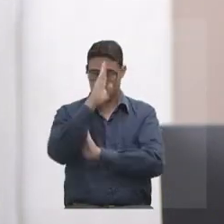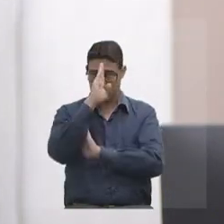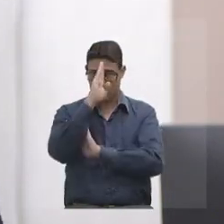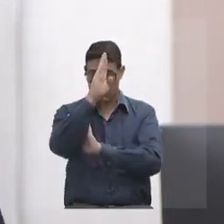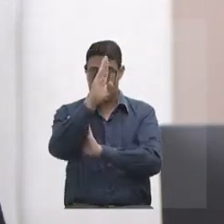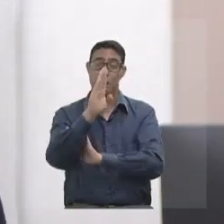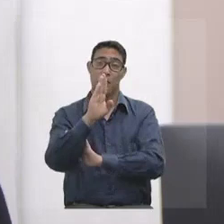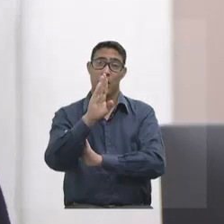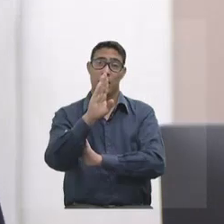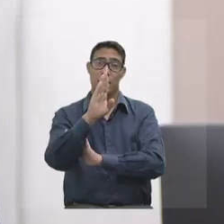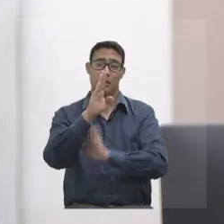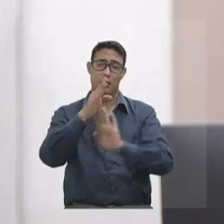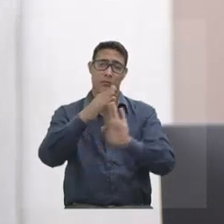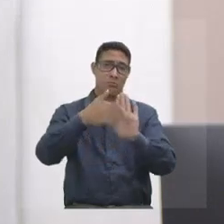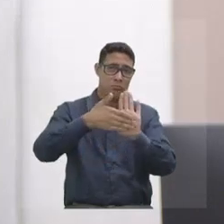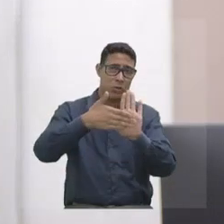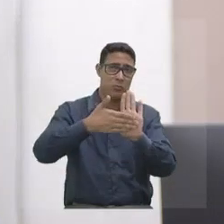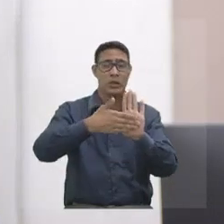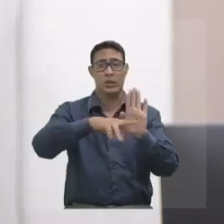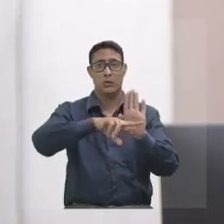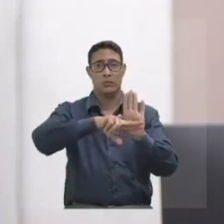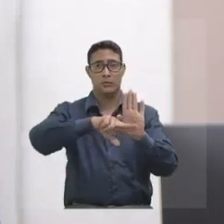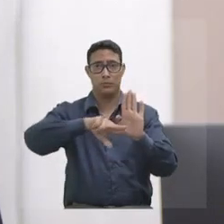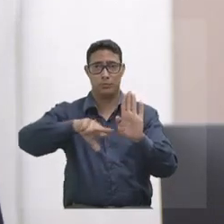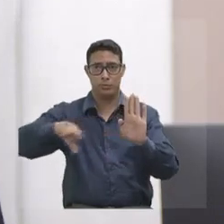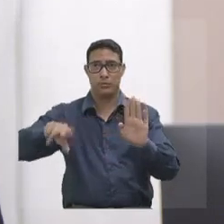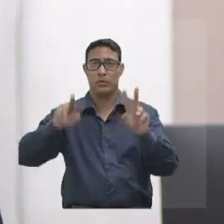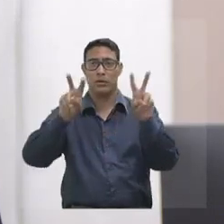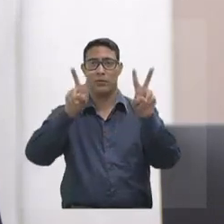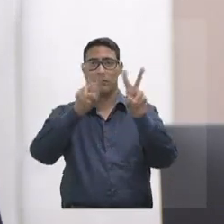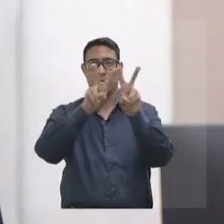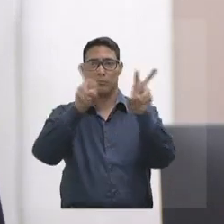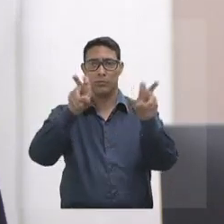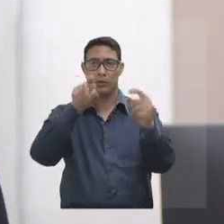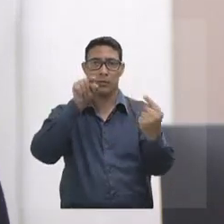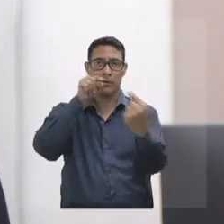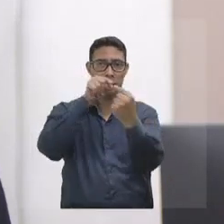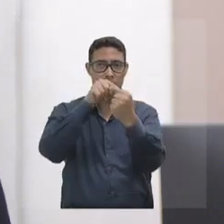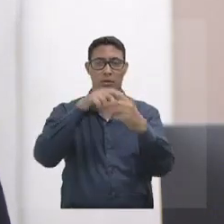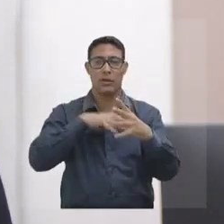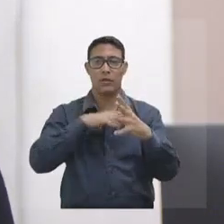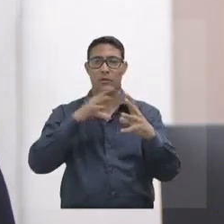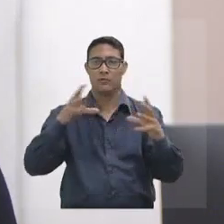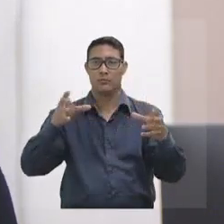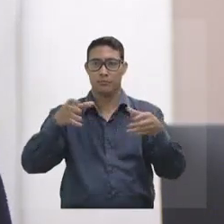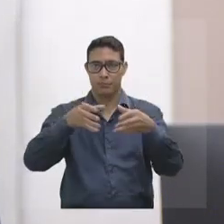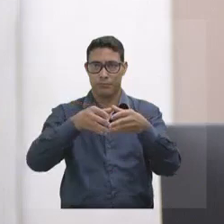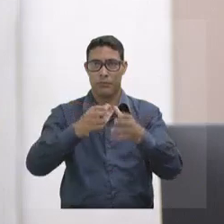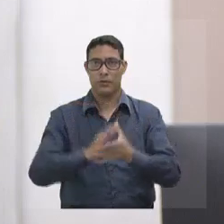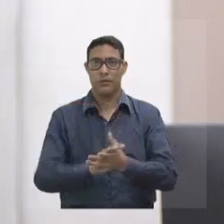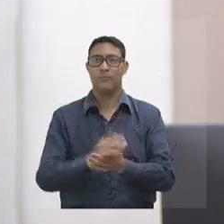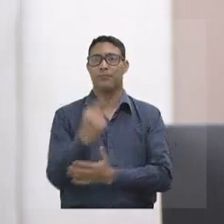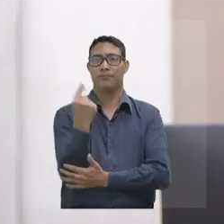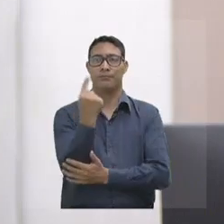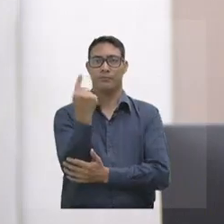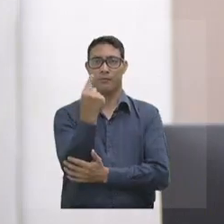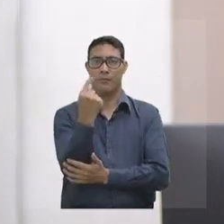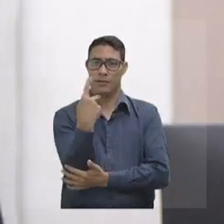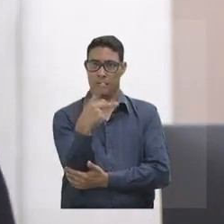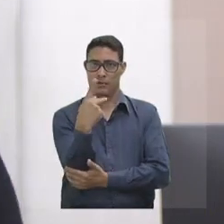da secretaria em relação aos temas selecionados apresentados no sumário primeiro deles